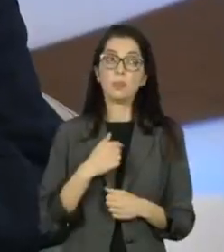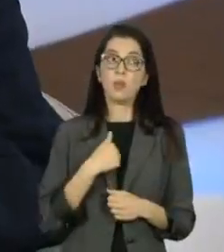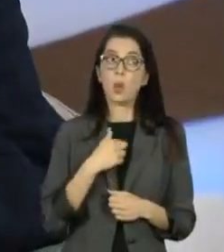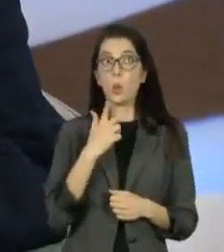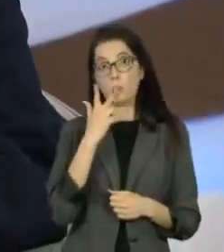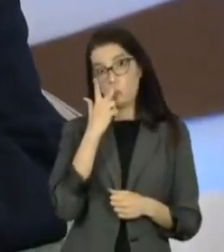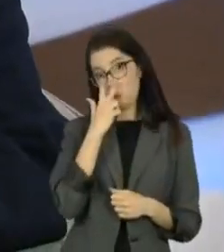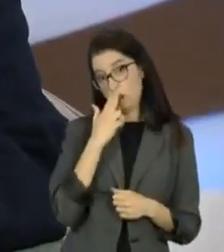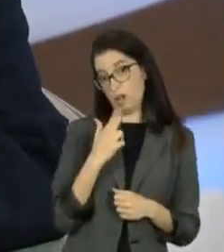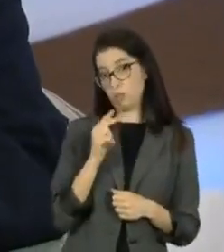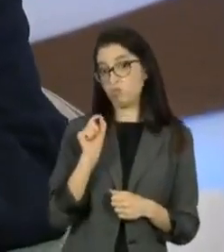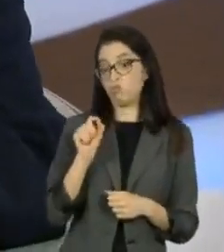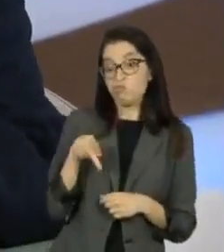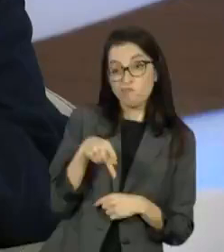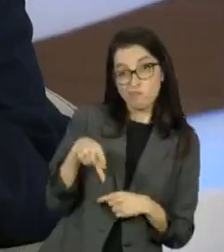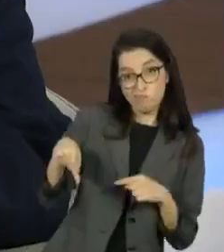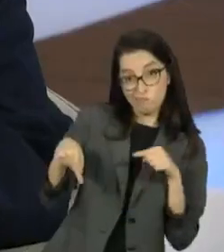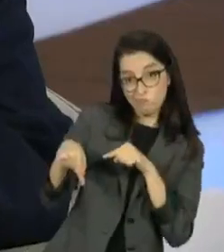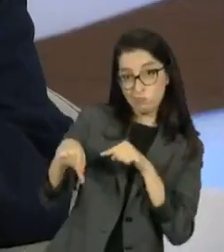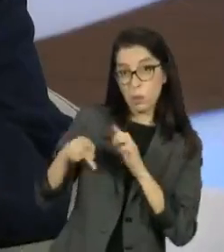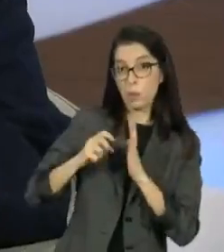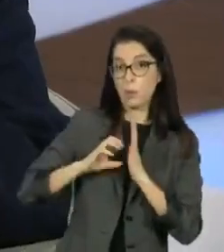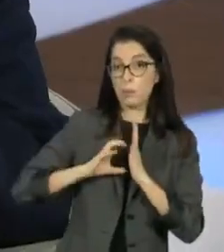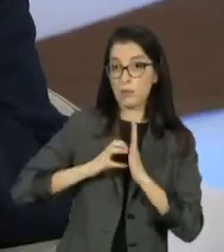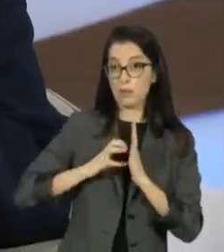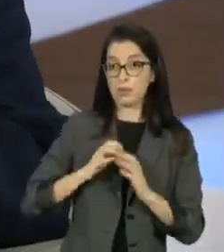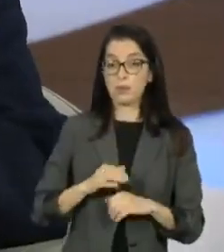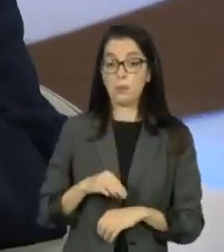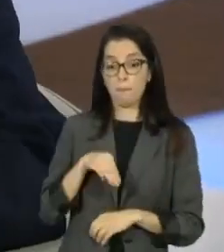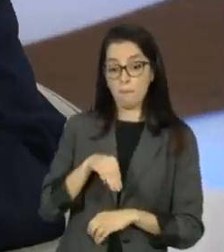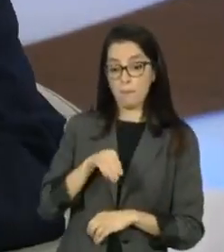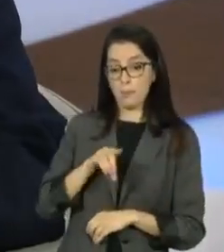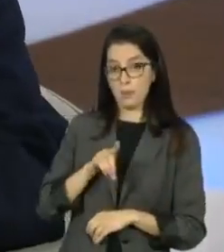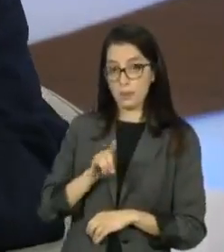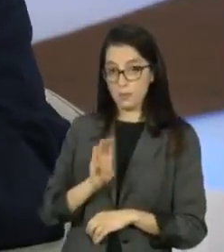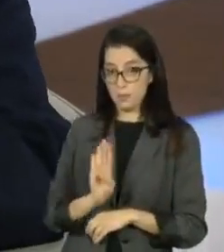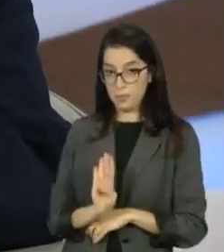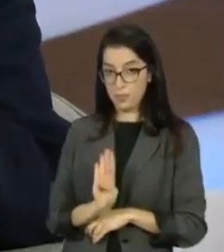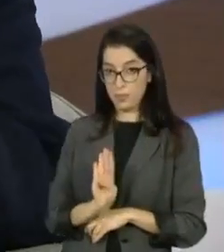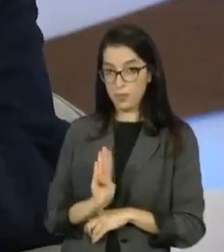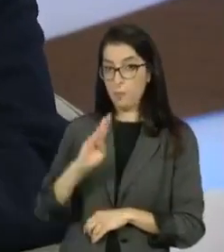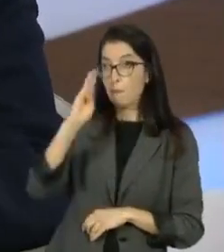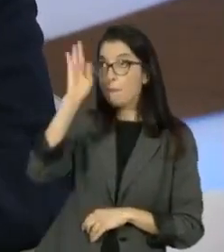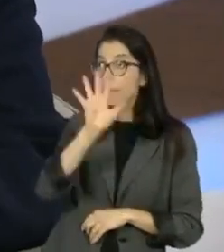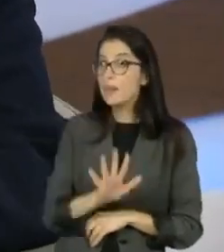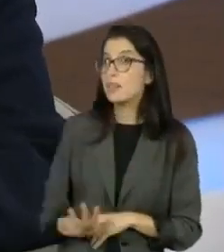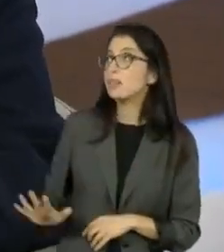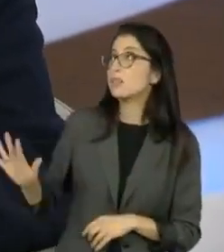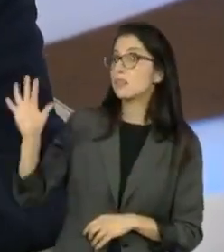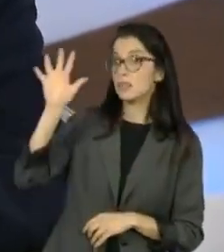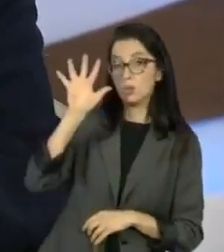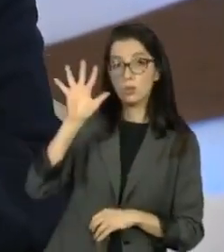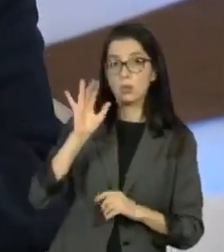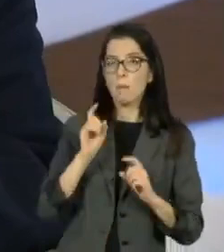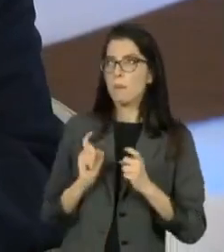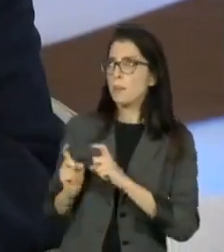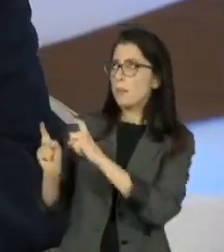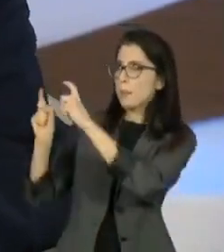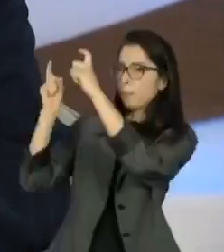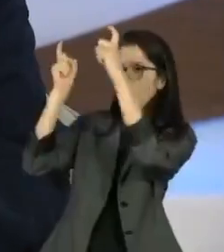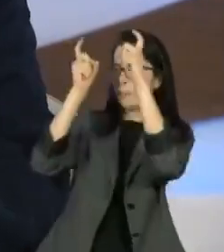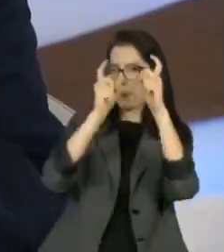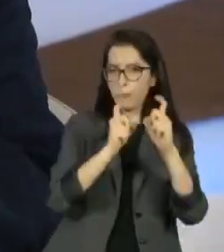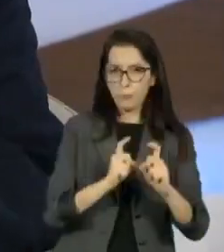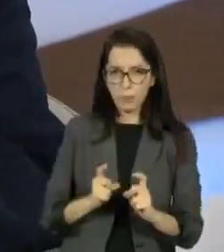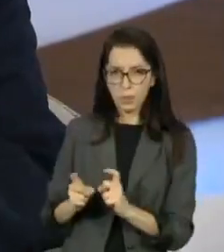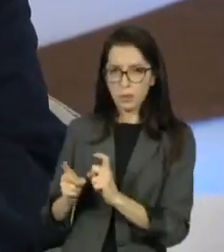nacional do MDB, o MDB definiu em convenção nacional a sua independência. E